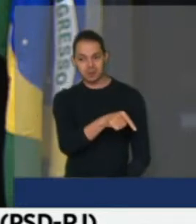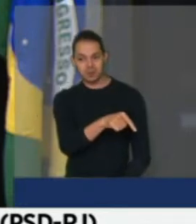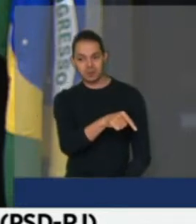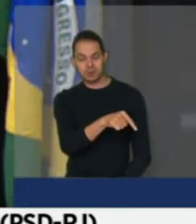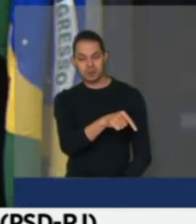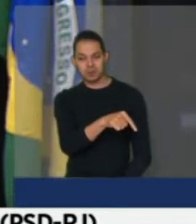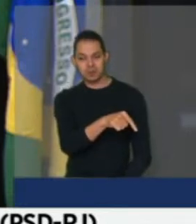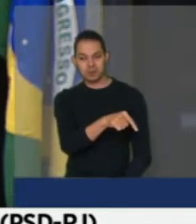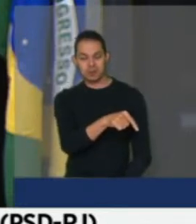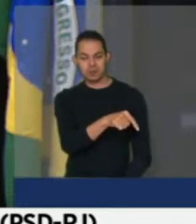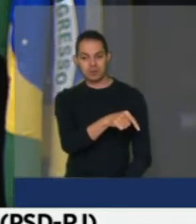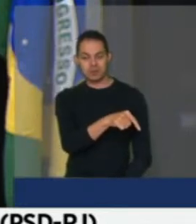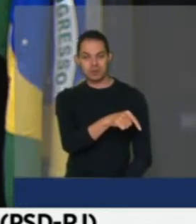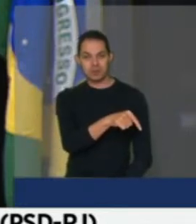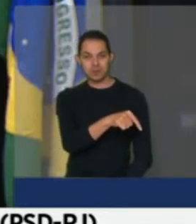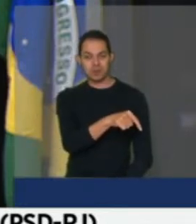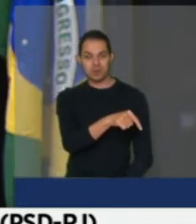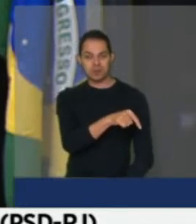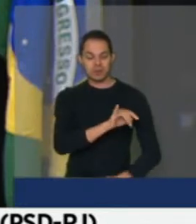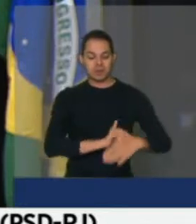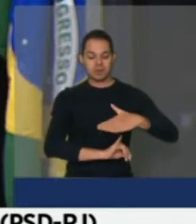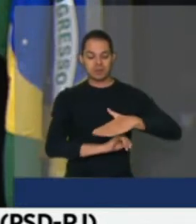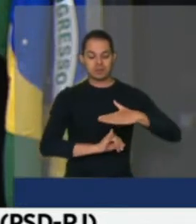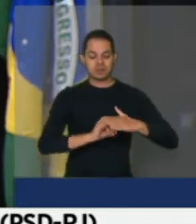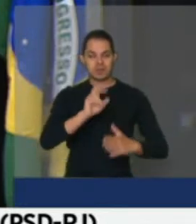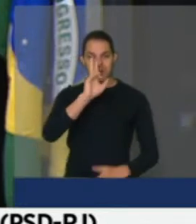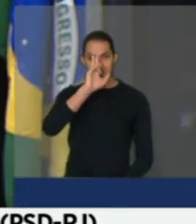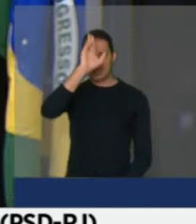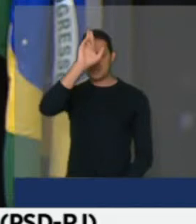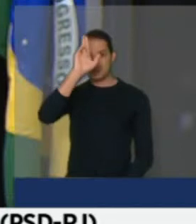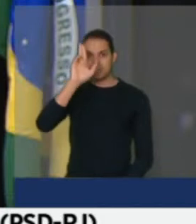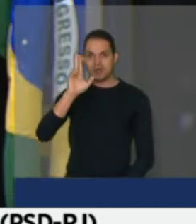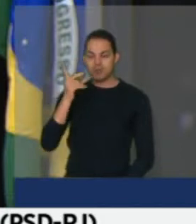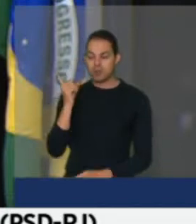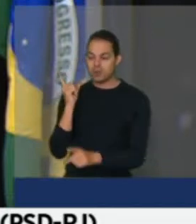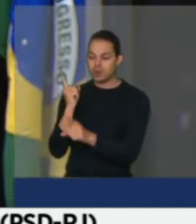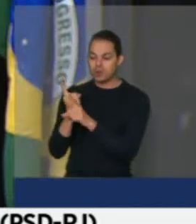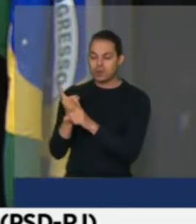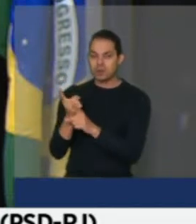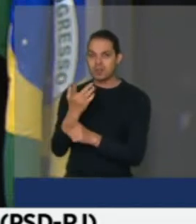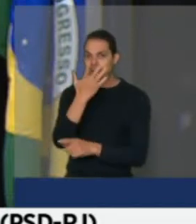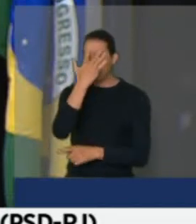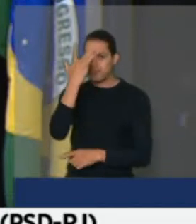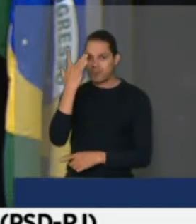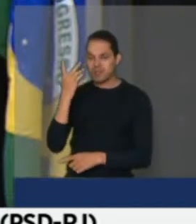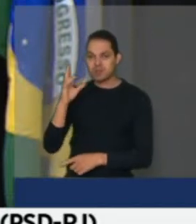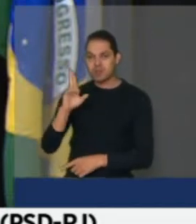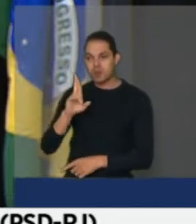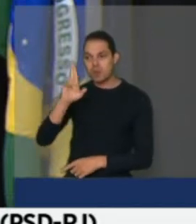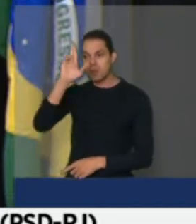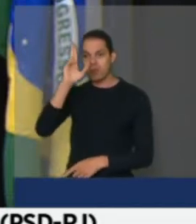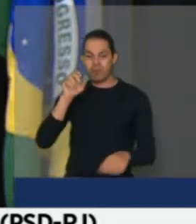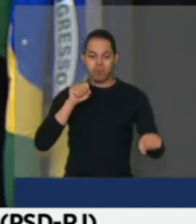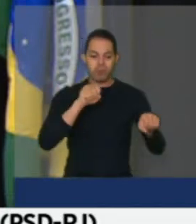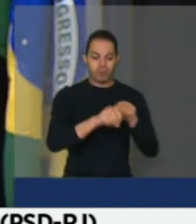quem matou o pastor Anderson do Carmo não é a Câmara dos Deputados, é o Tribunal do